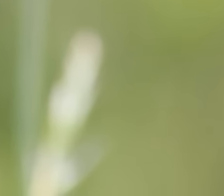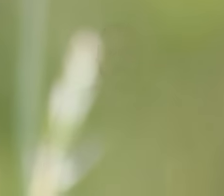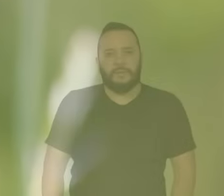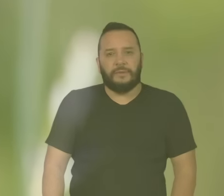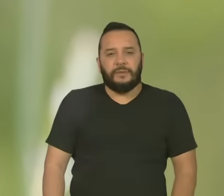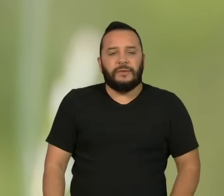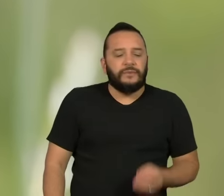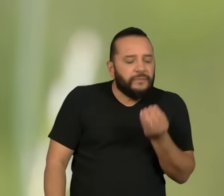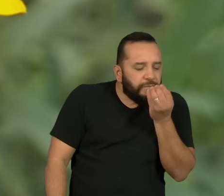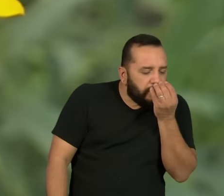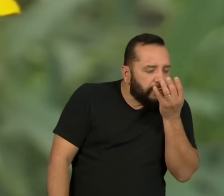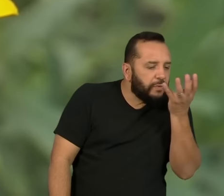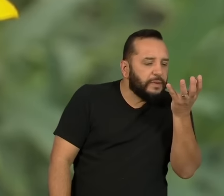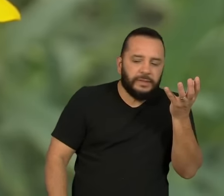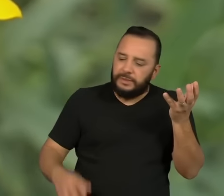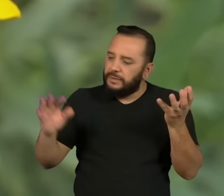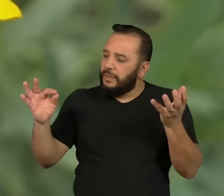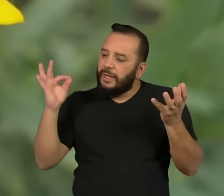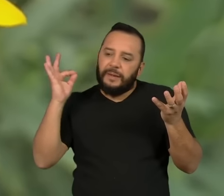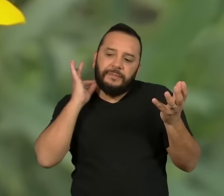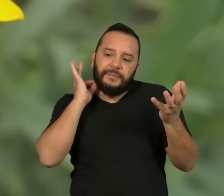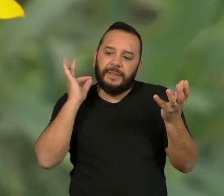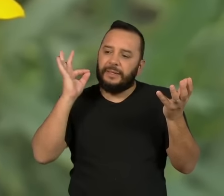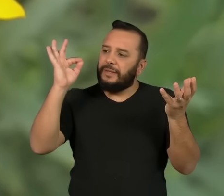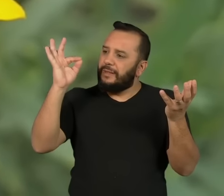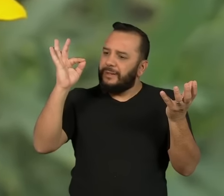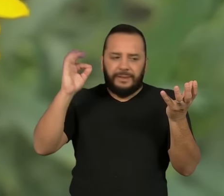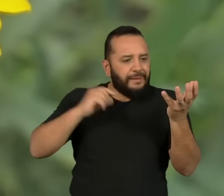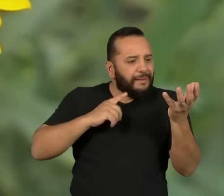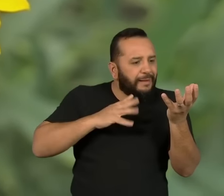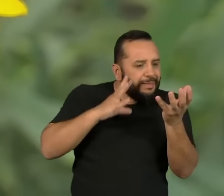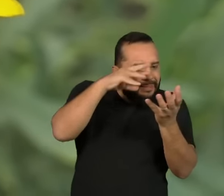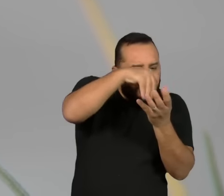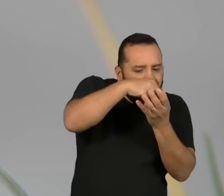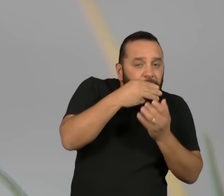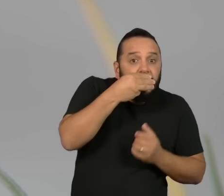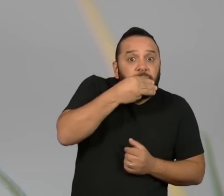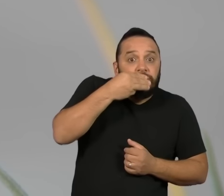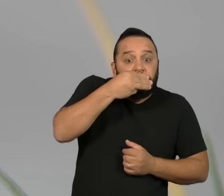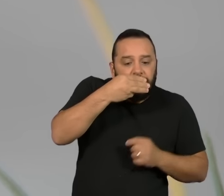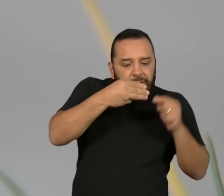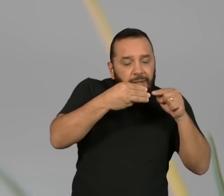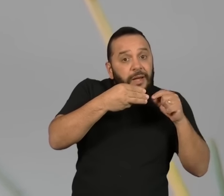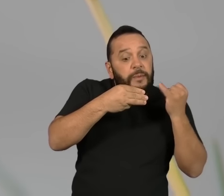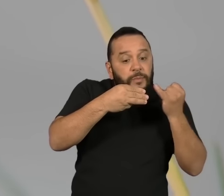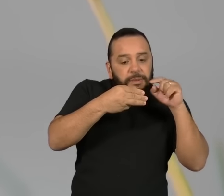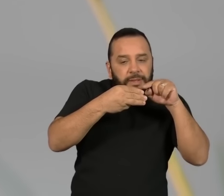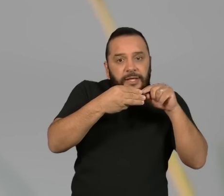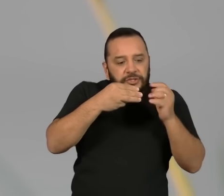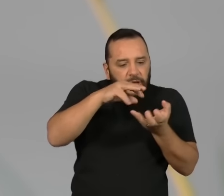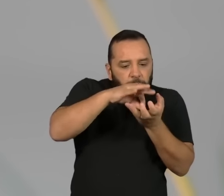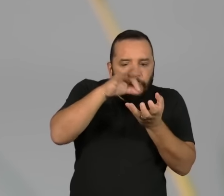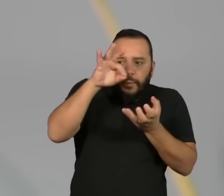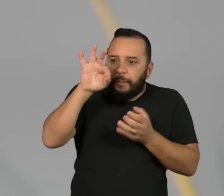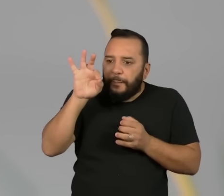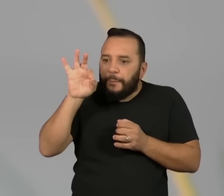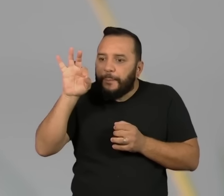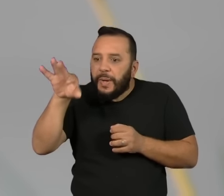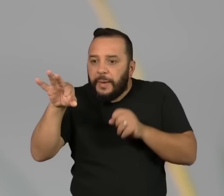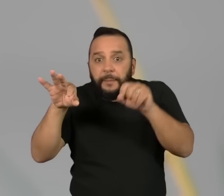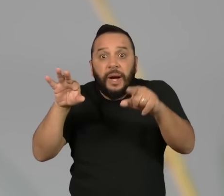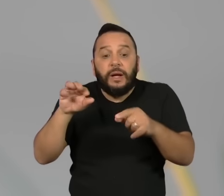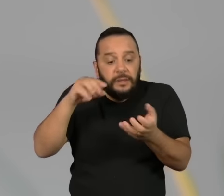Flores, abelhas e néctar. Uma relação vital para a reprodução de muitas plantas. O líquido